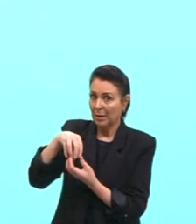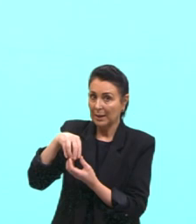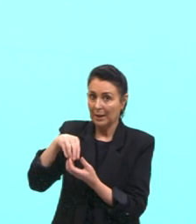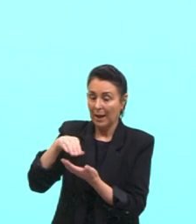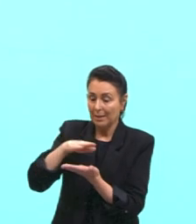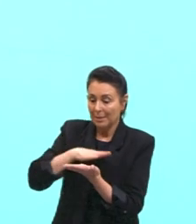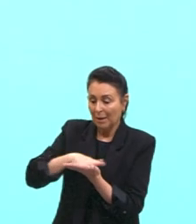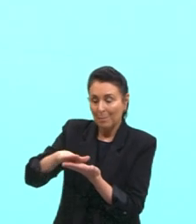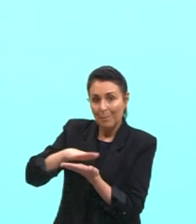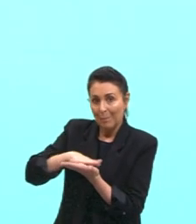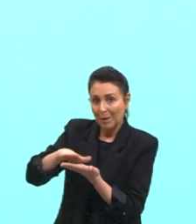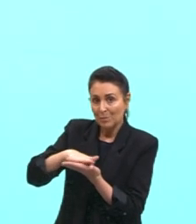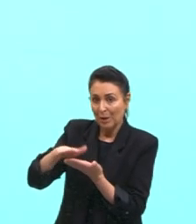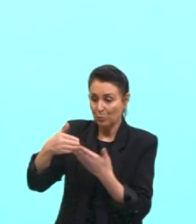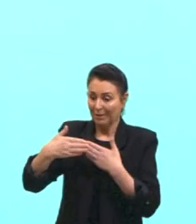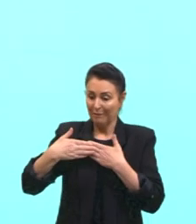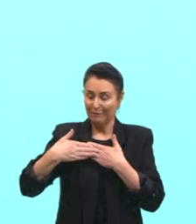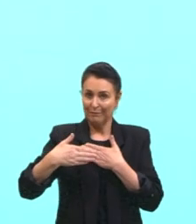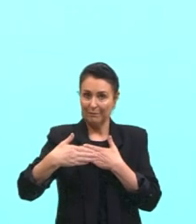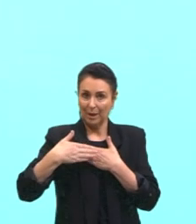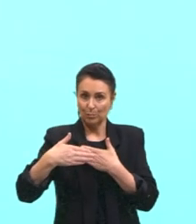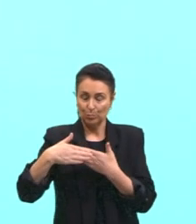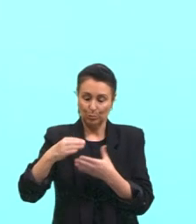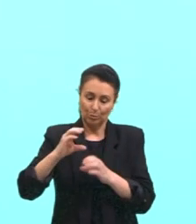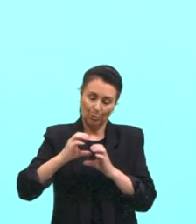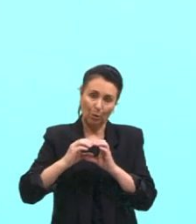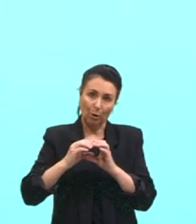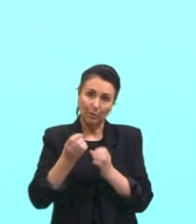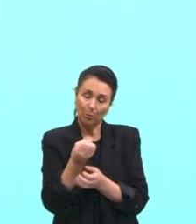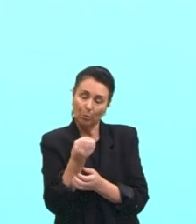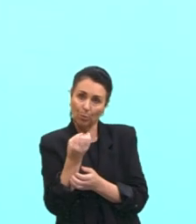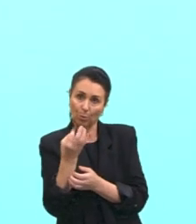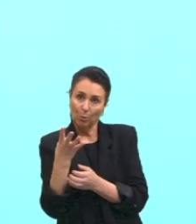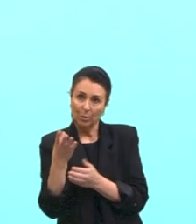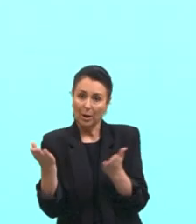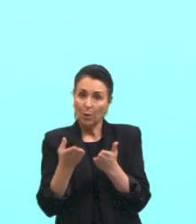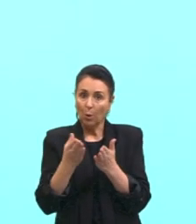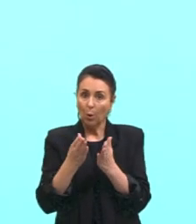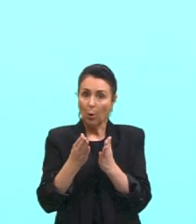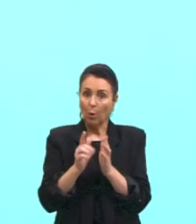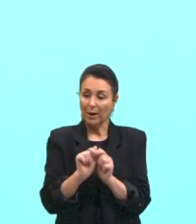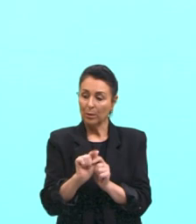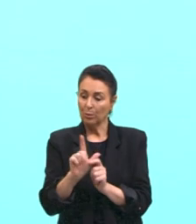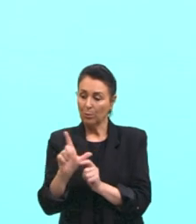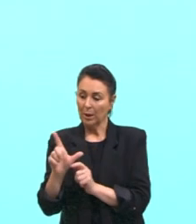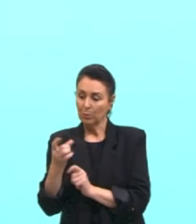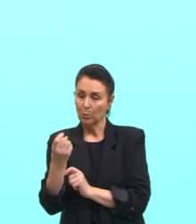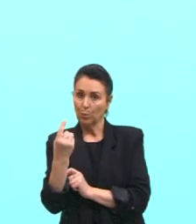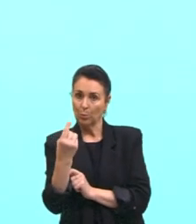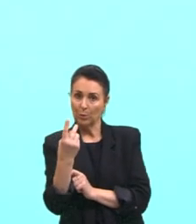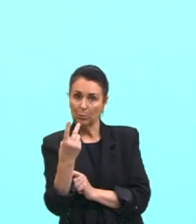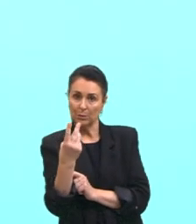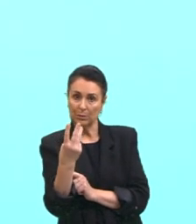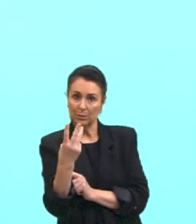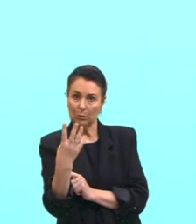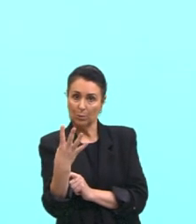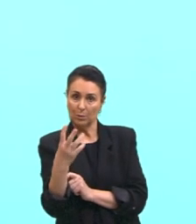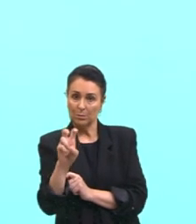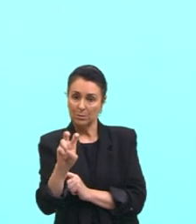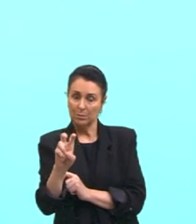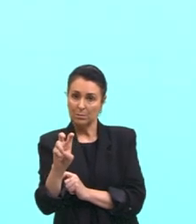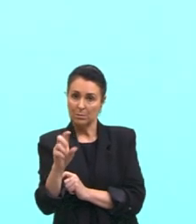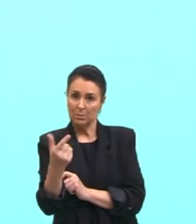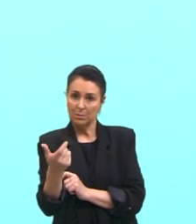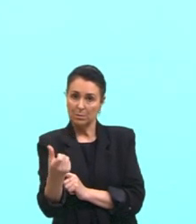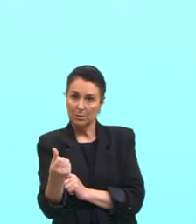parte frontal e, contando então, na parte lateral, aqui nós temos 1, 2, 3, 4,